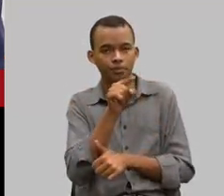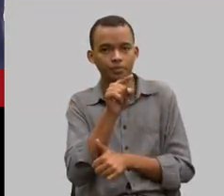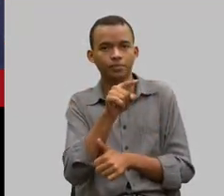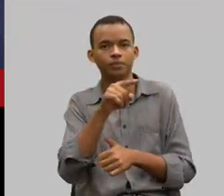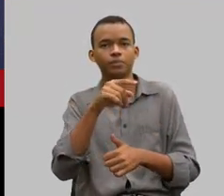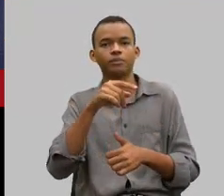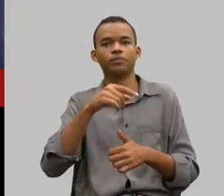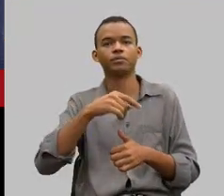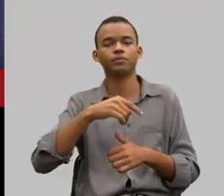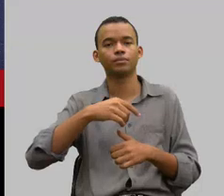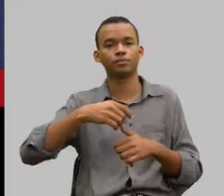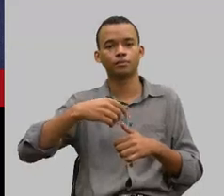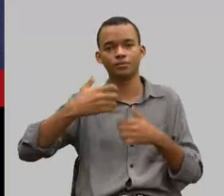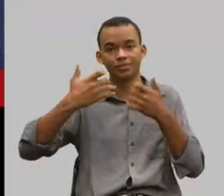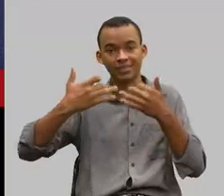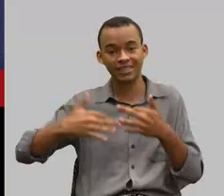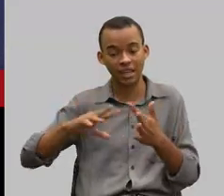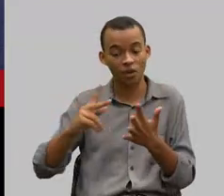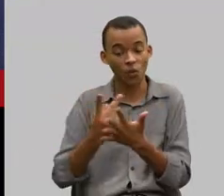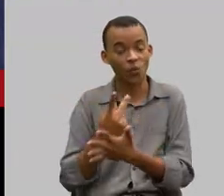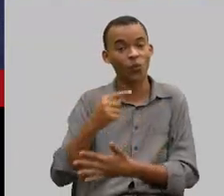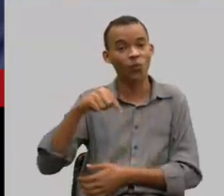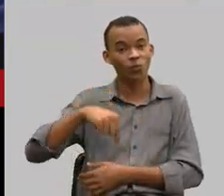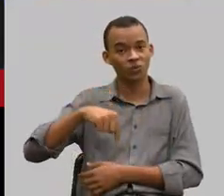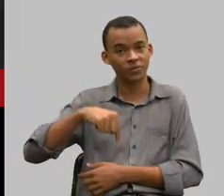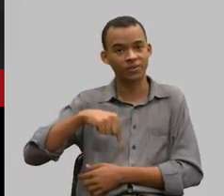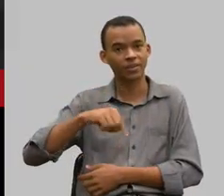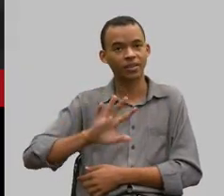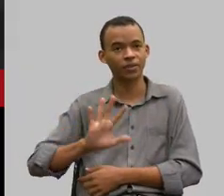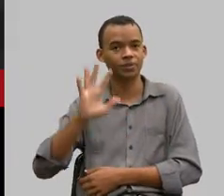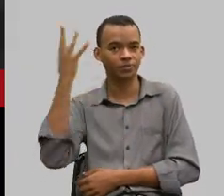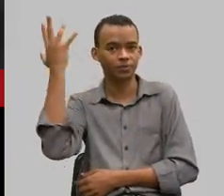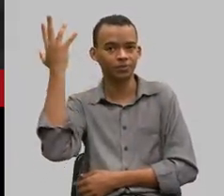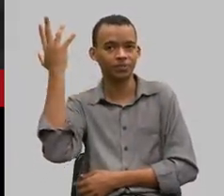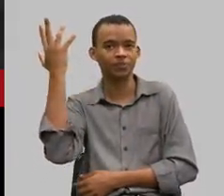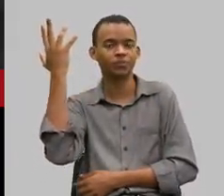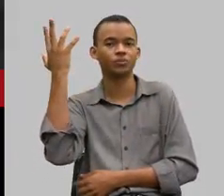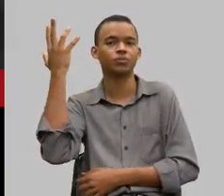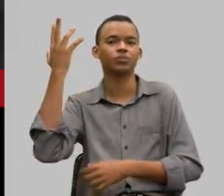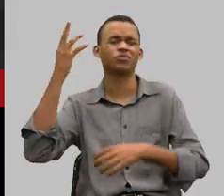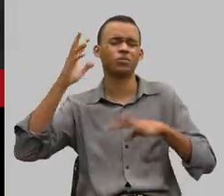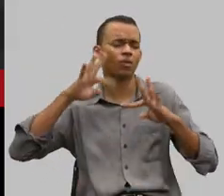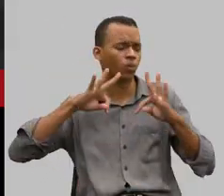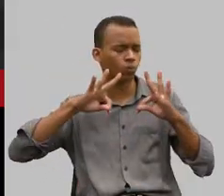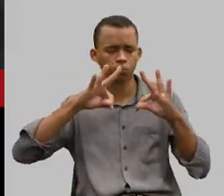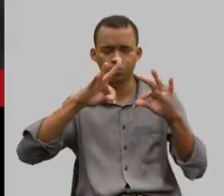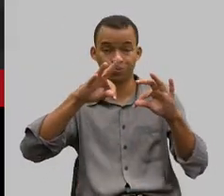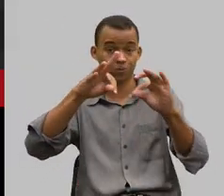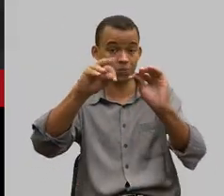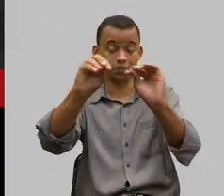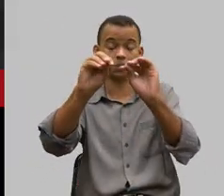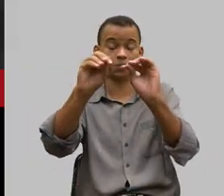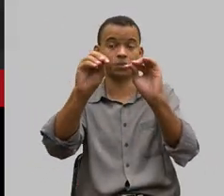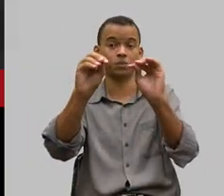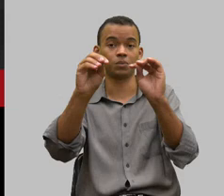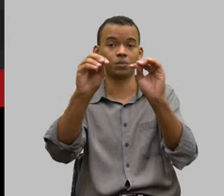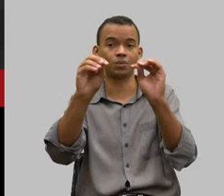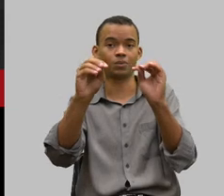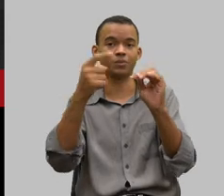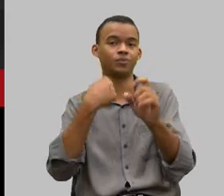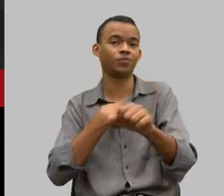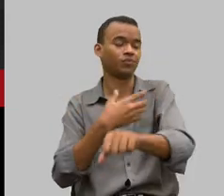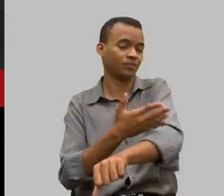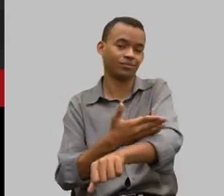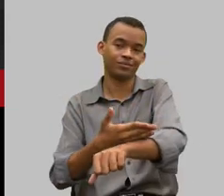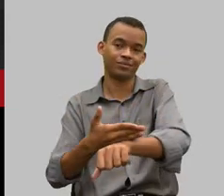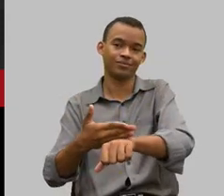ocorrido aqui é importante dizer para todos os senhores que eu tô acostumado